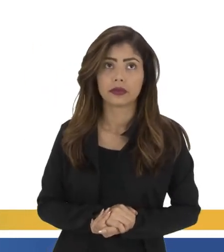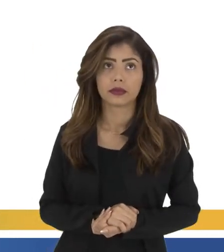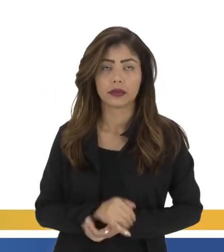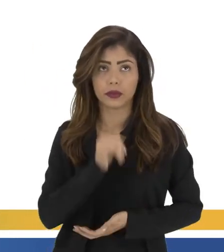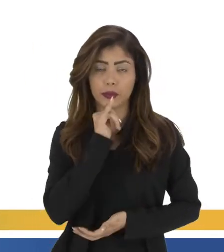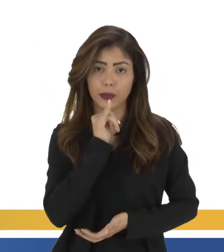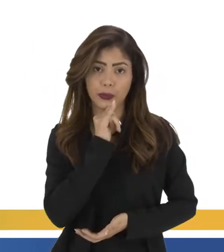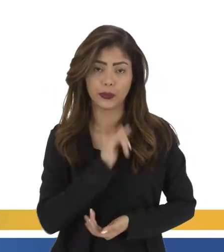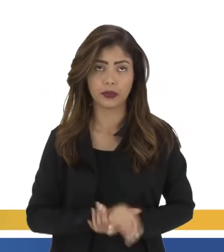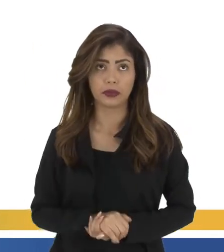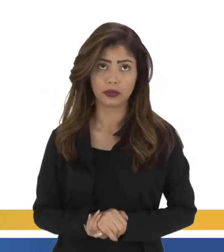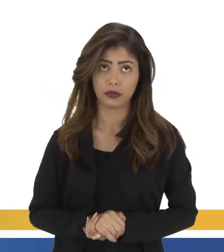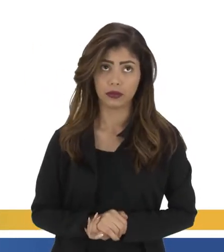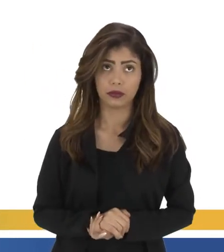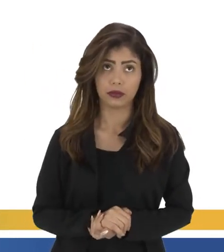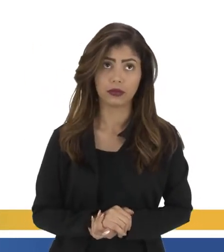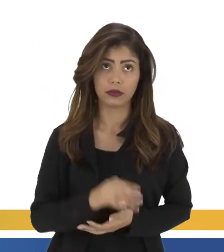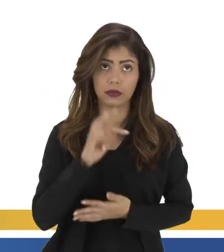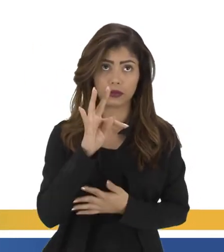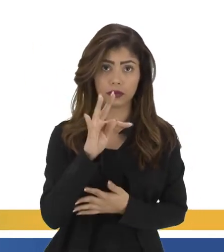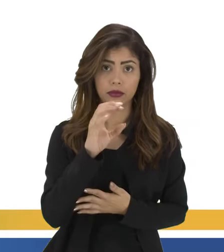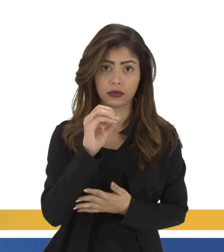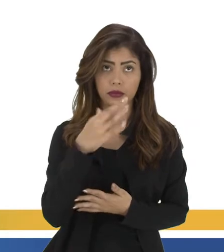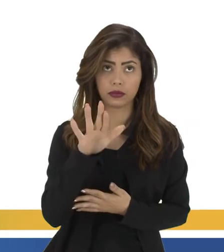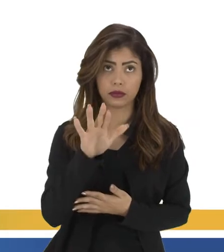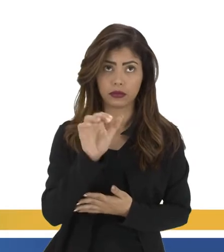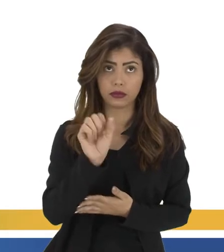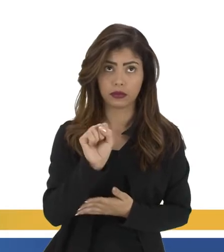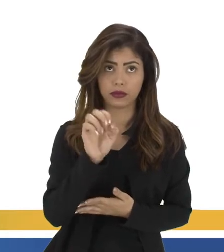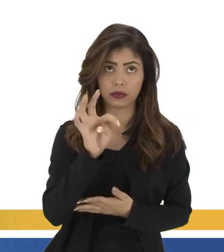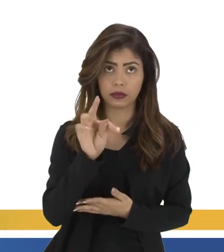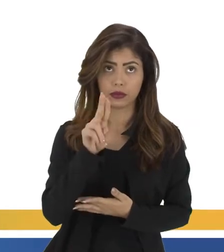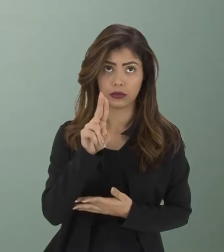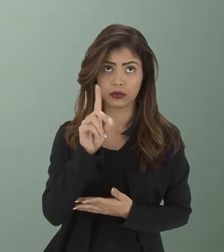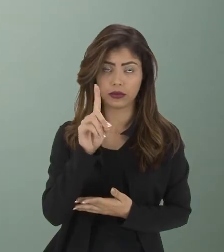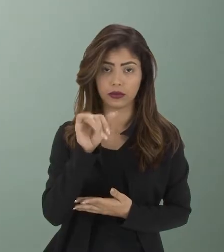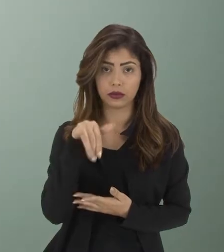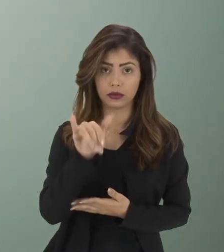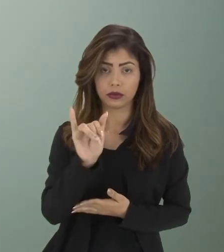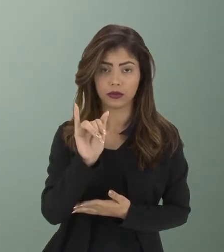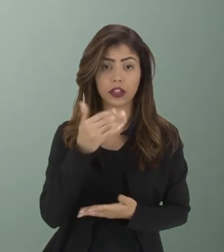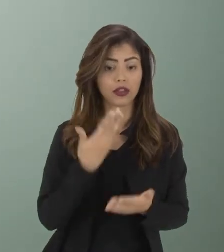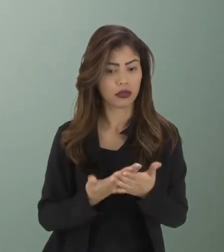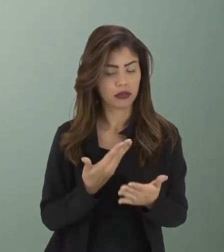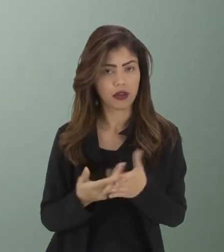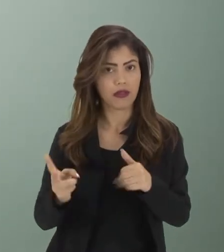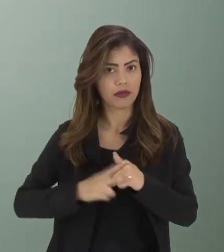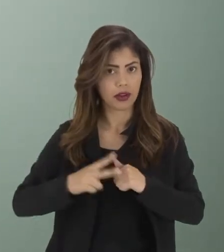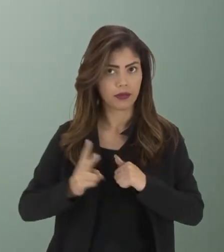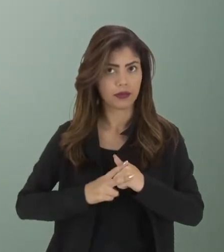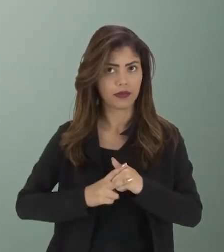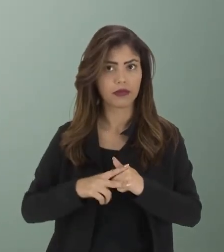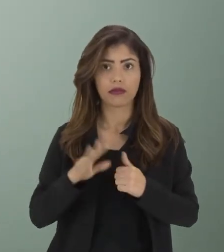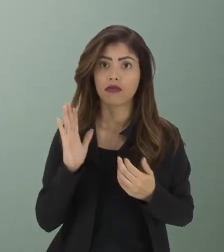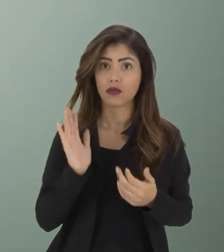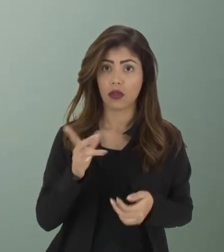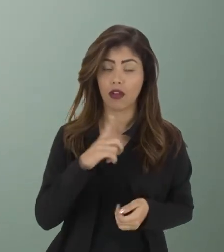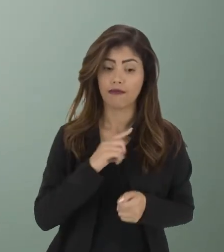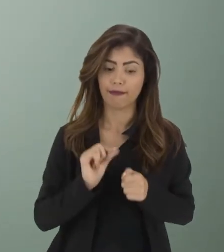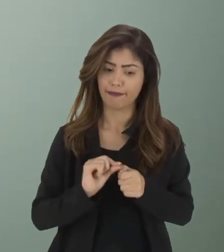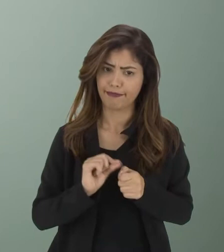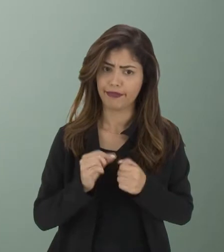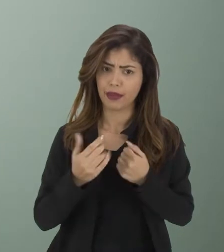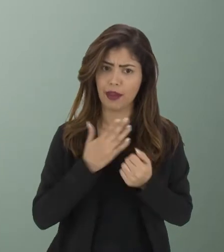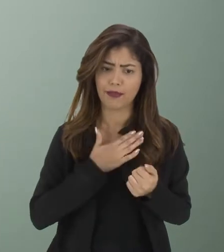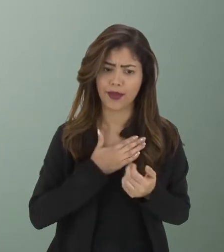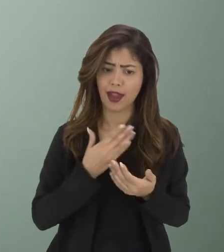Olha um exemplo. Eu tenho aí o verbo to study, que você já sabe que é o verbo estudar. Esse verbo faz parte da vida, da sua vida,